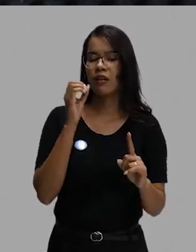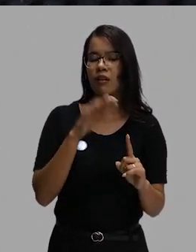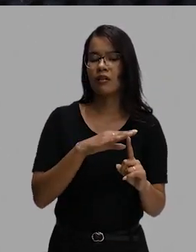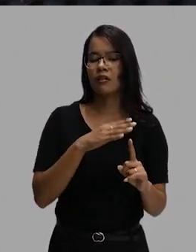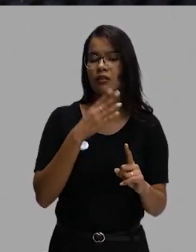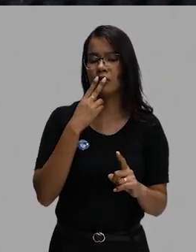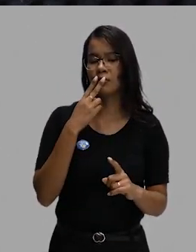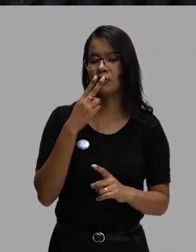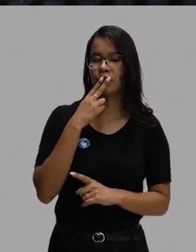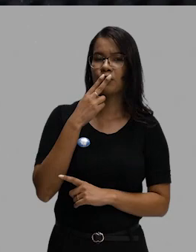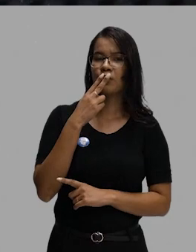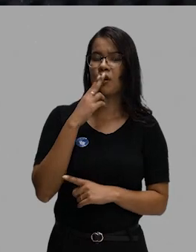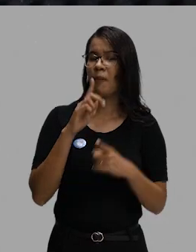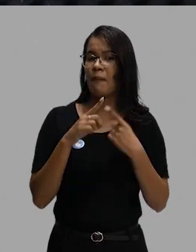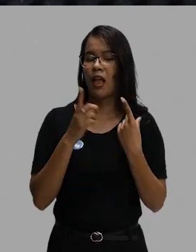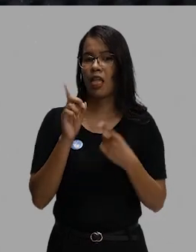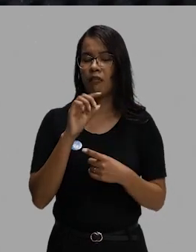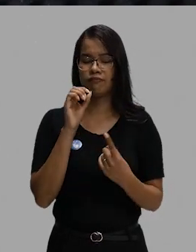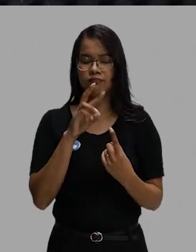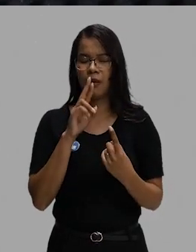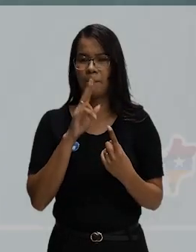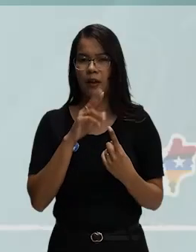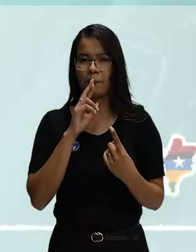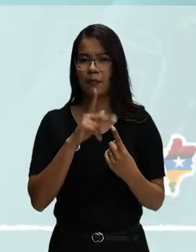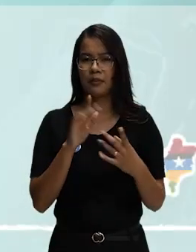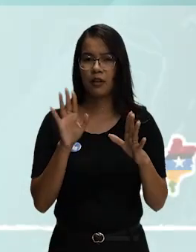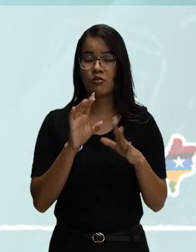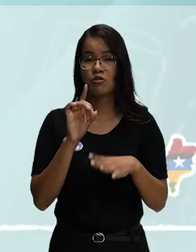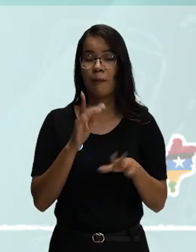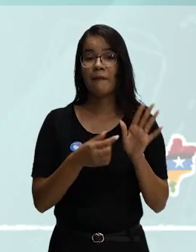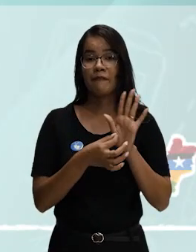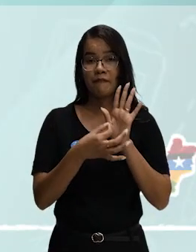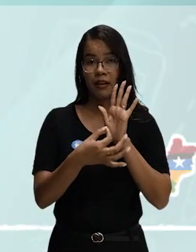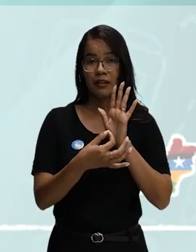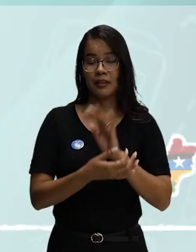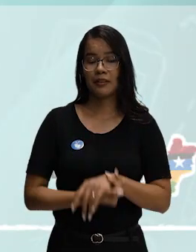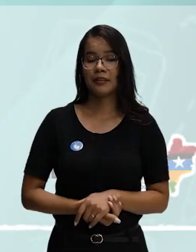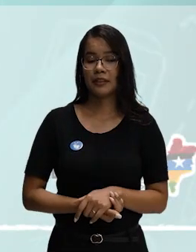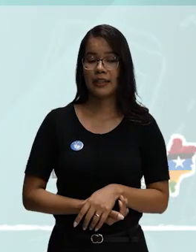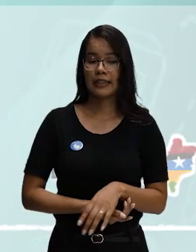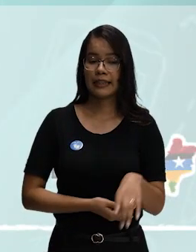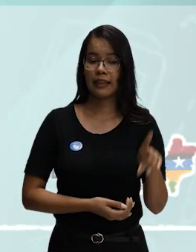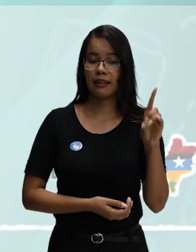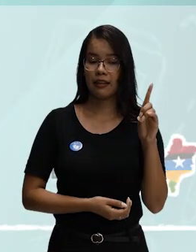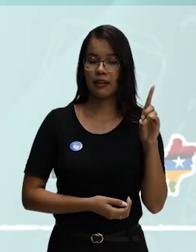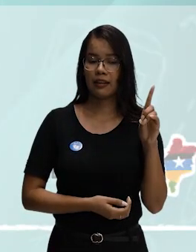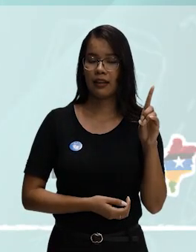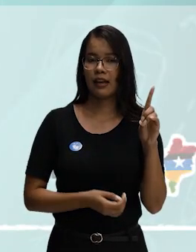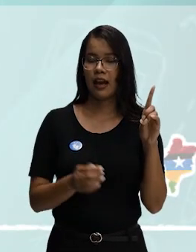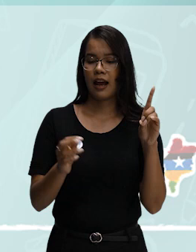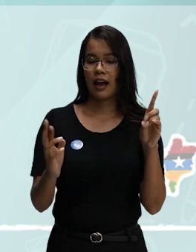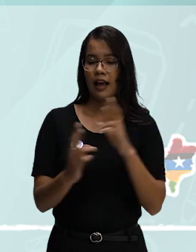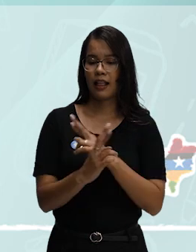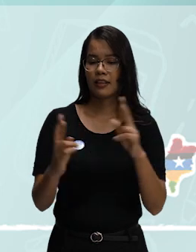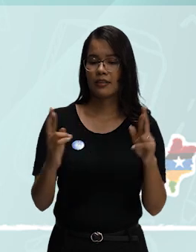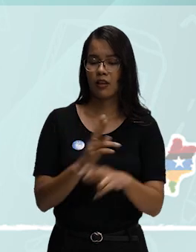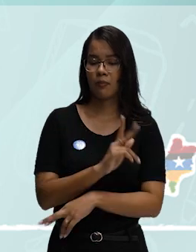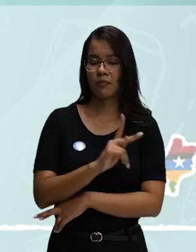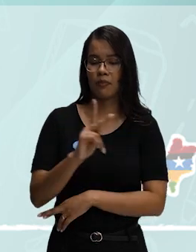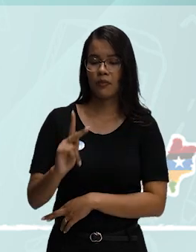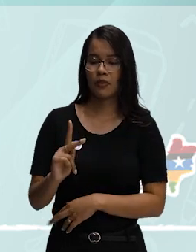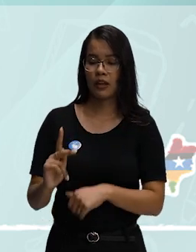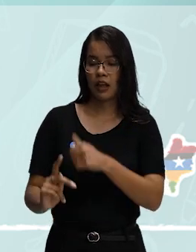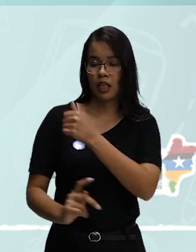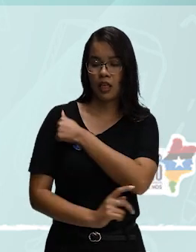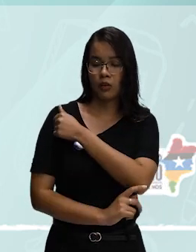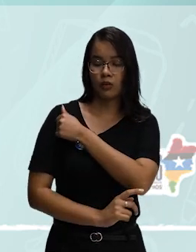crítica, se deva ou se não deva fumar, não é assim? Letra D, enfatiza a relação entre professor e aluno, embora o poema